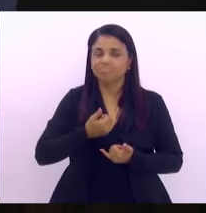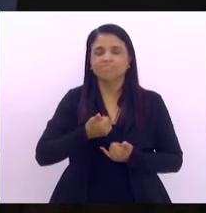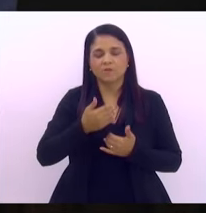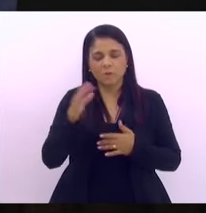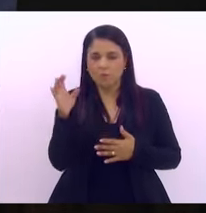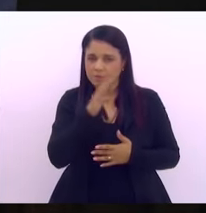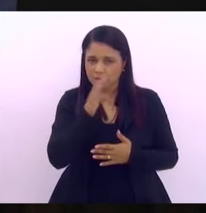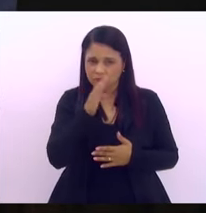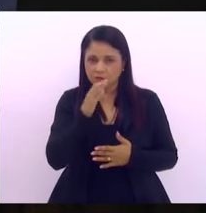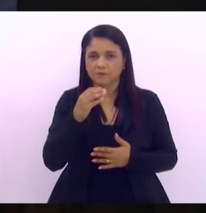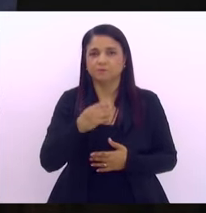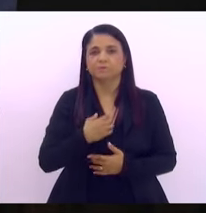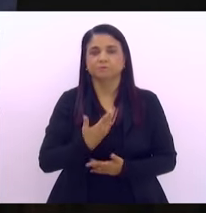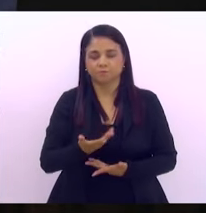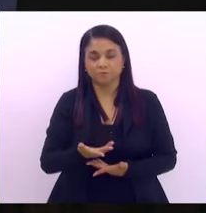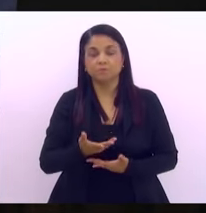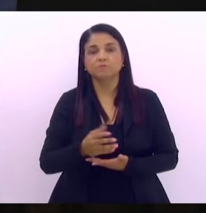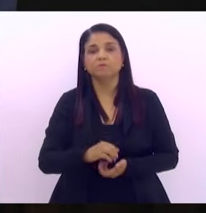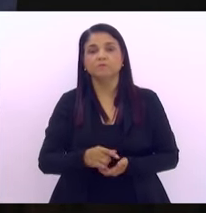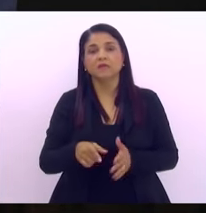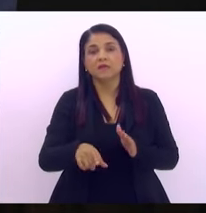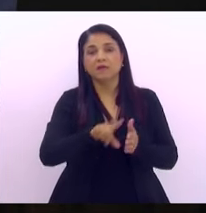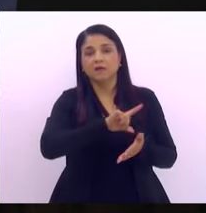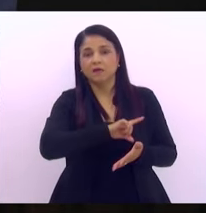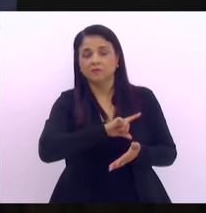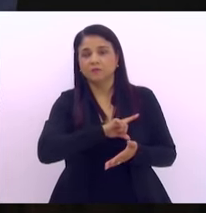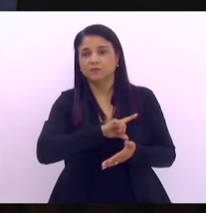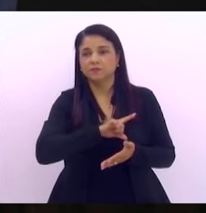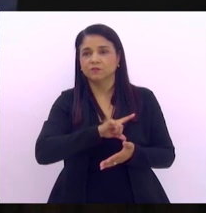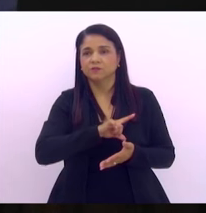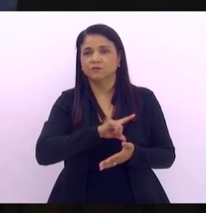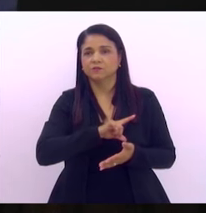com certeza. Antes da gente